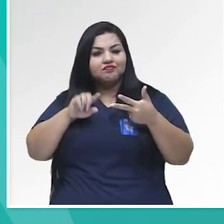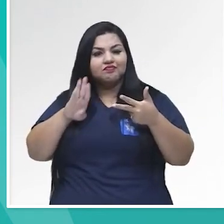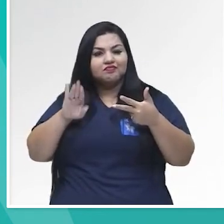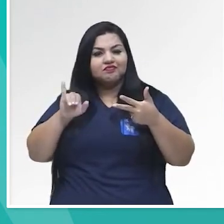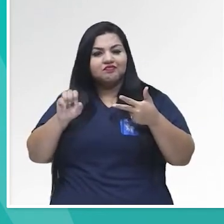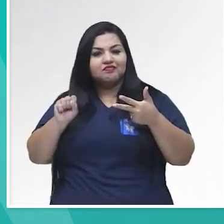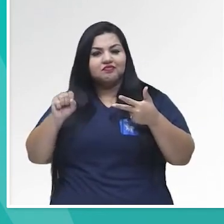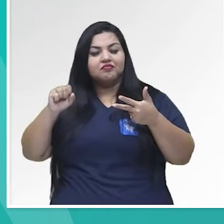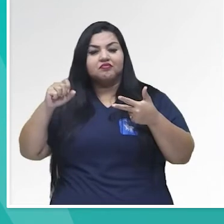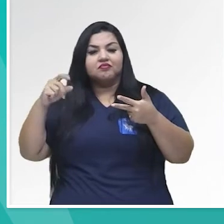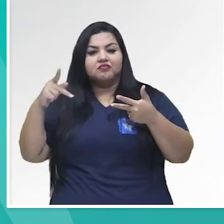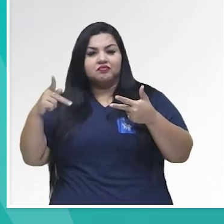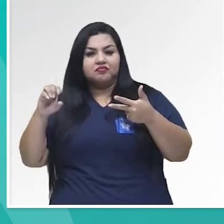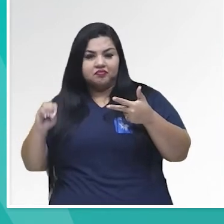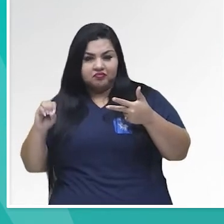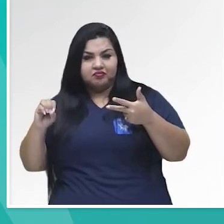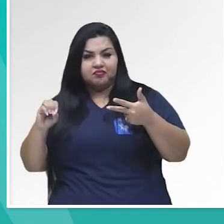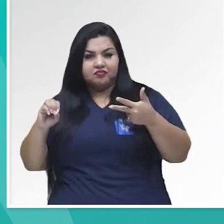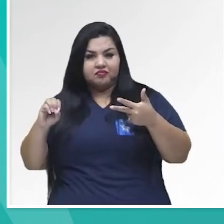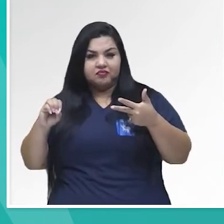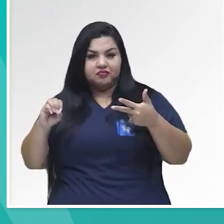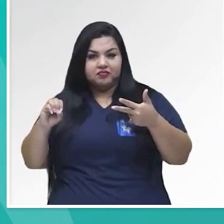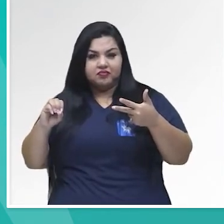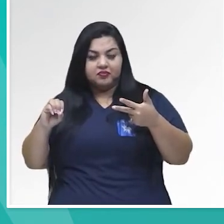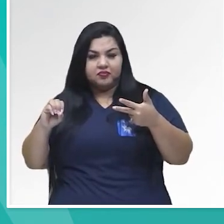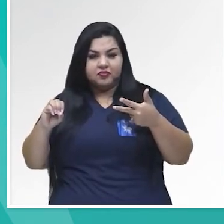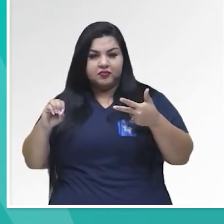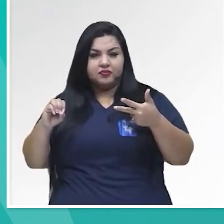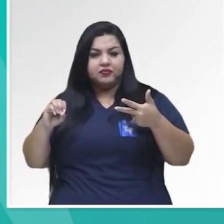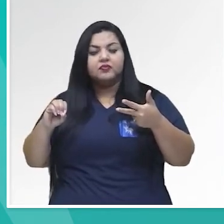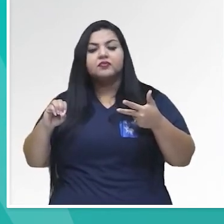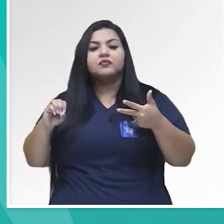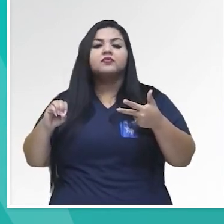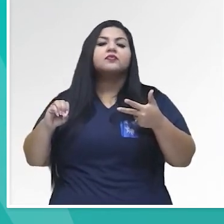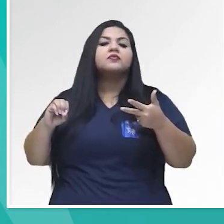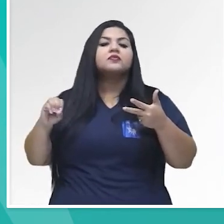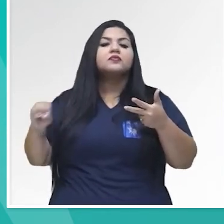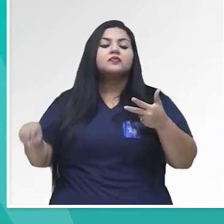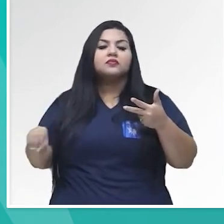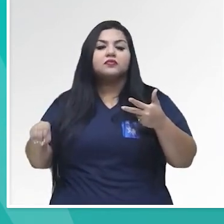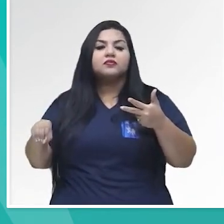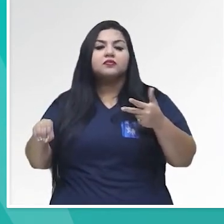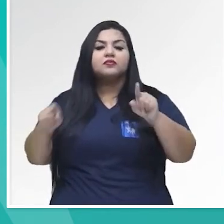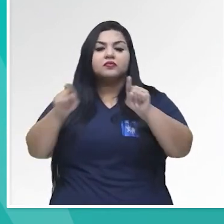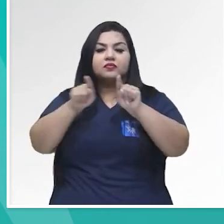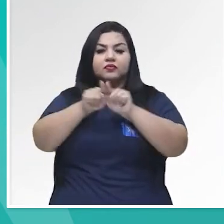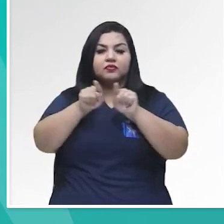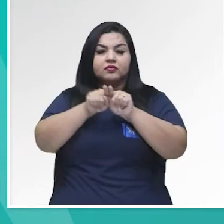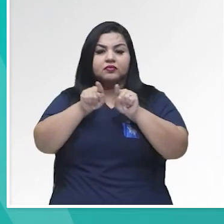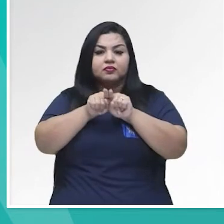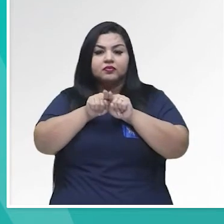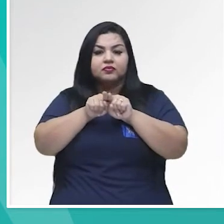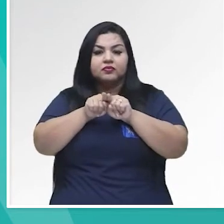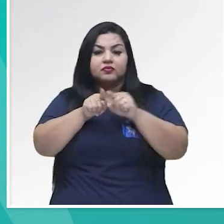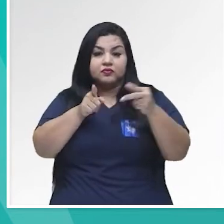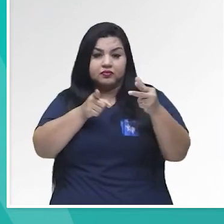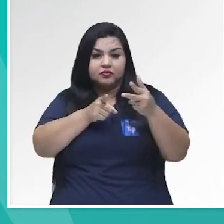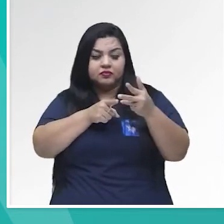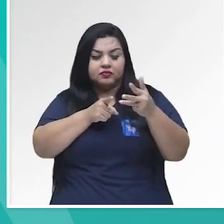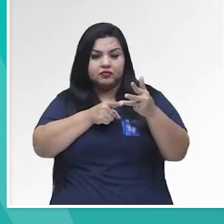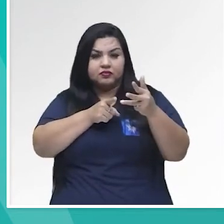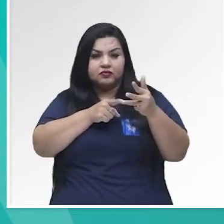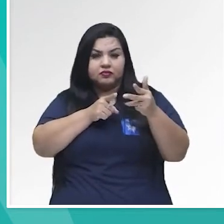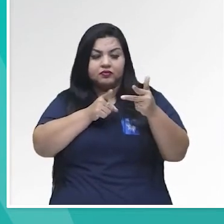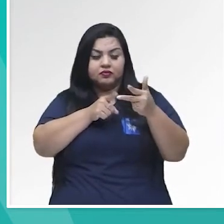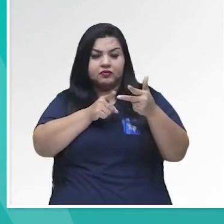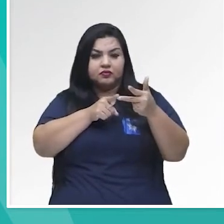é o ordinário sobre as províncias eclesiásticas e também sobre as